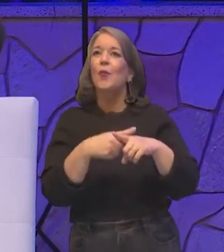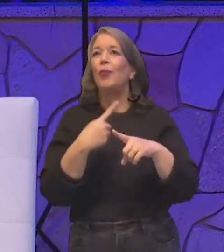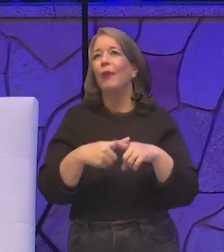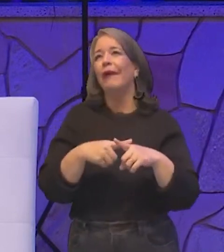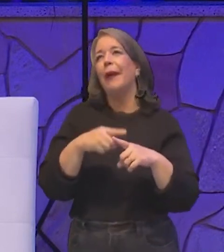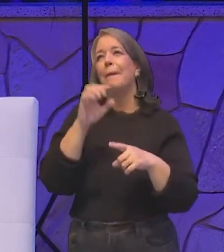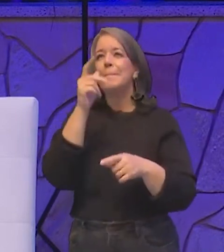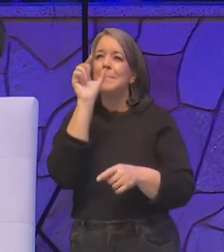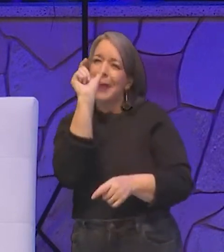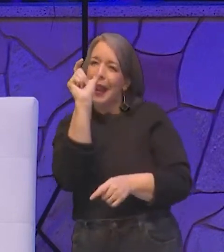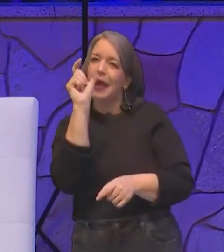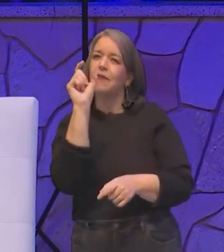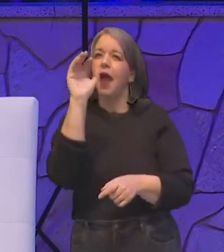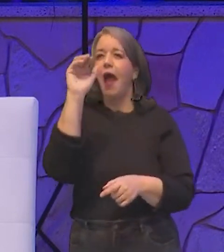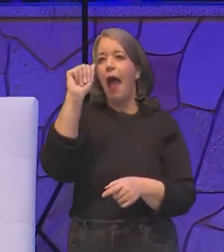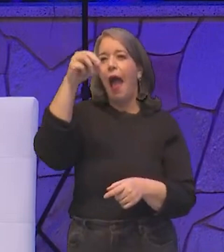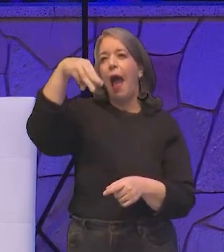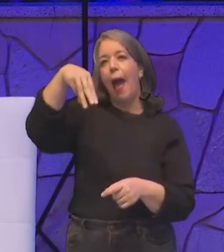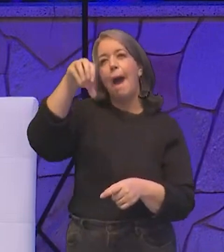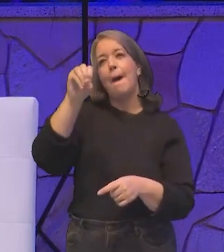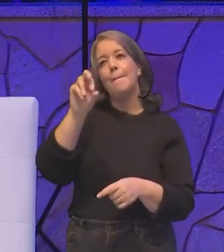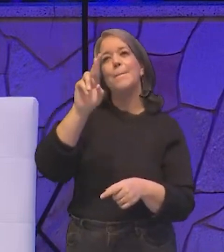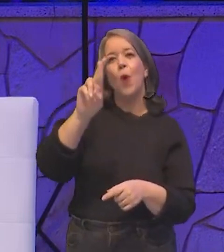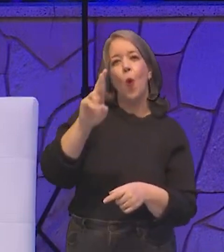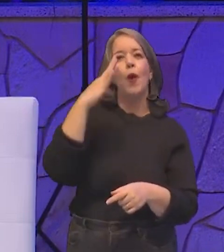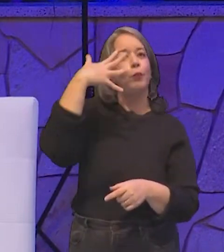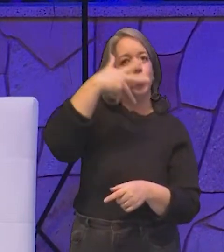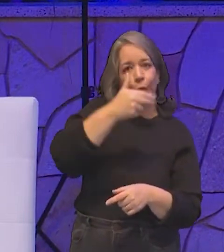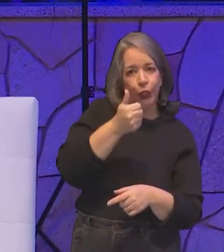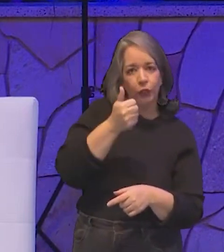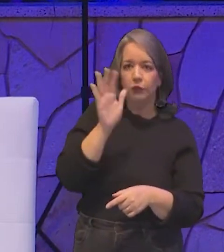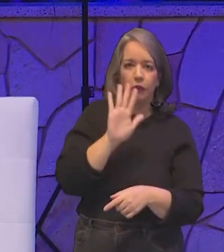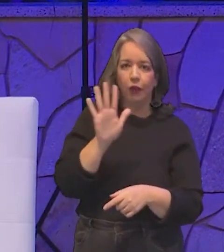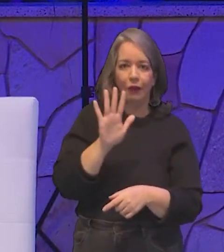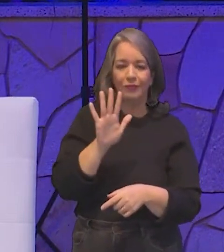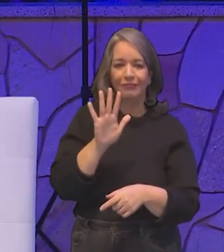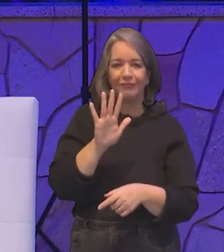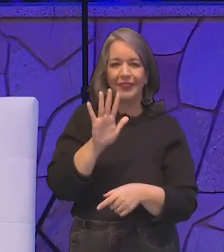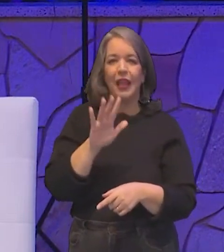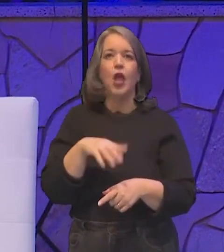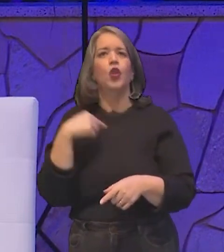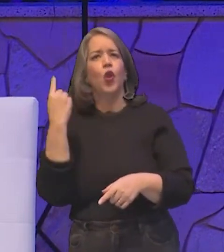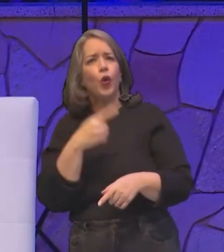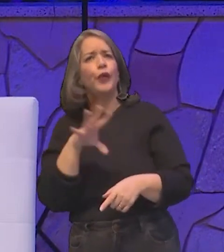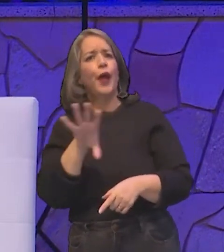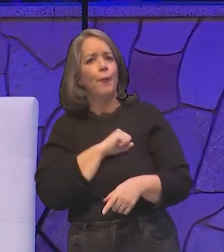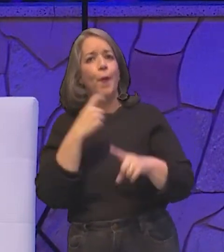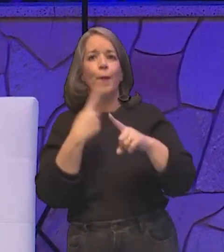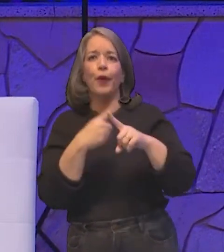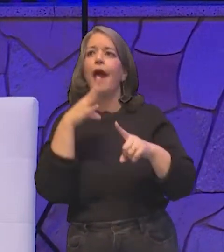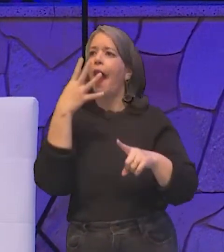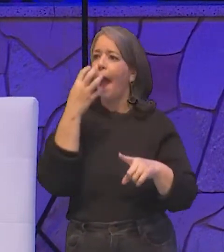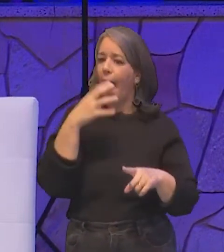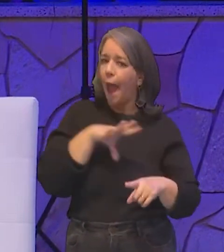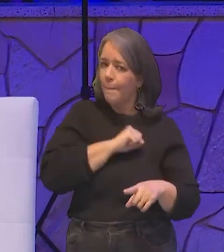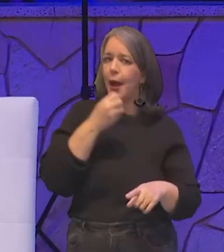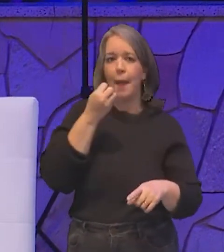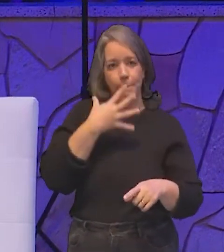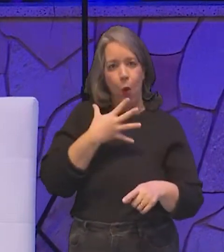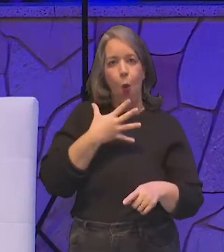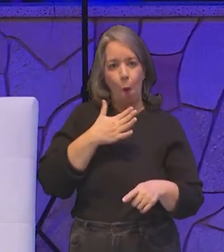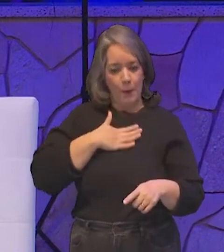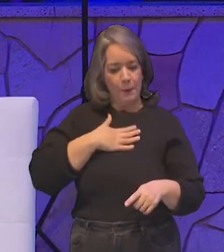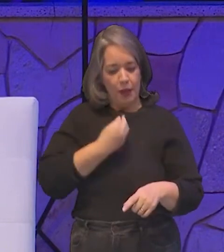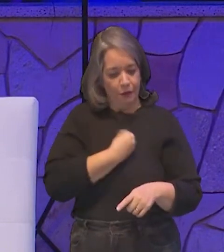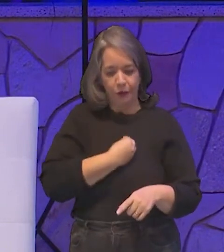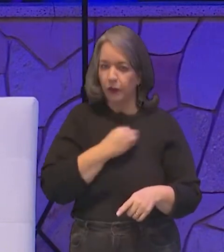algo legal e que isso seja muito bom para nós. Mas nós lembramos que nós temos uma missão e nós somos agentes